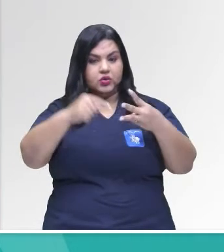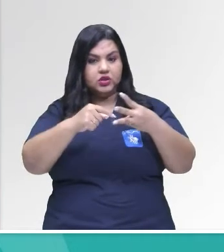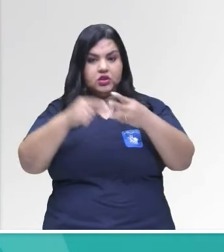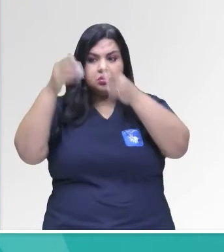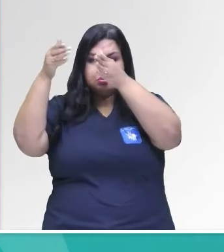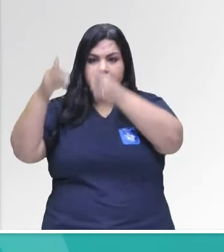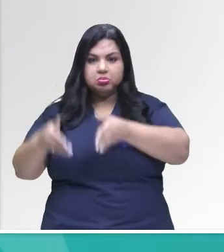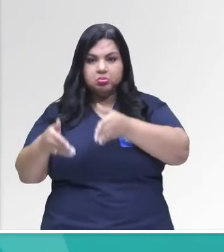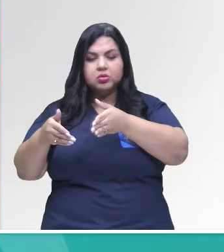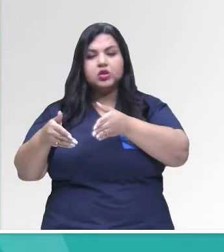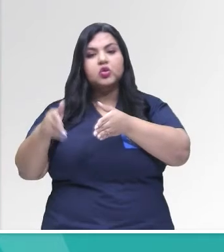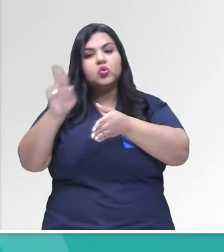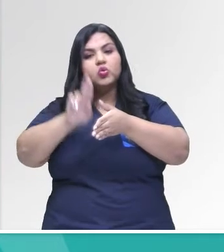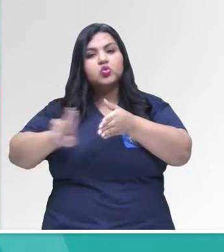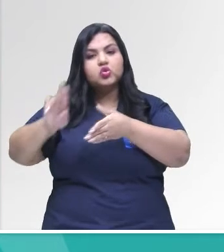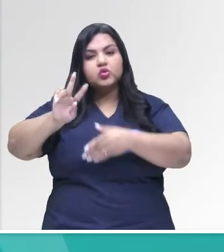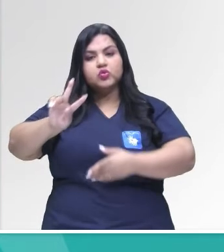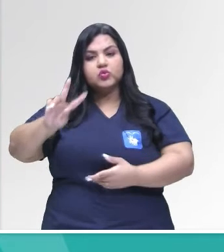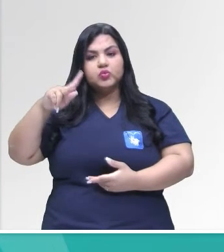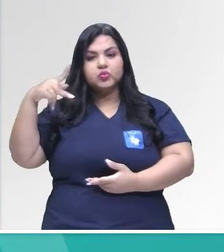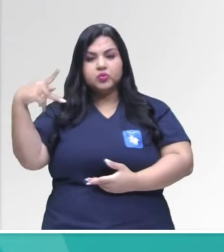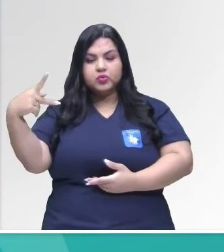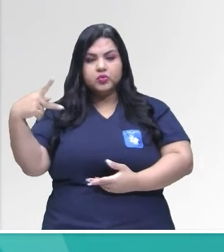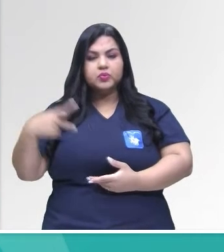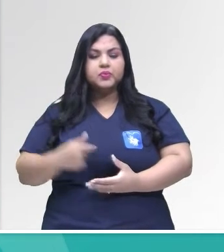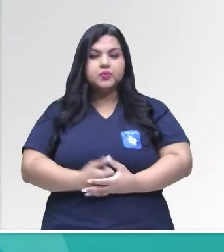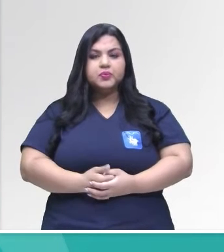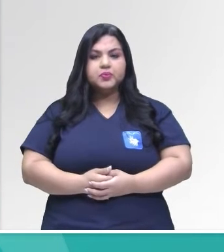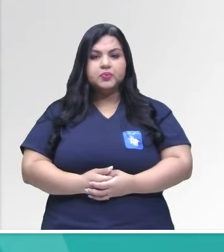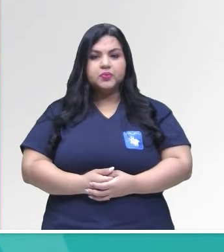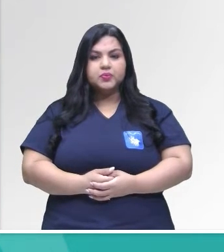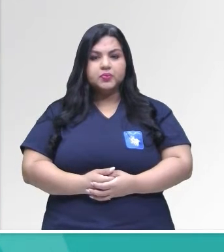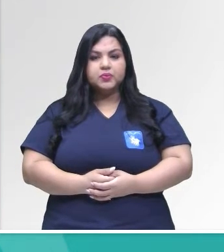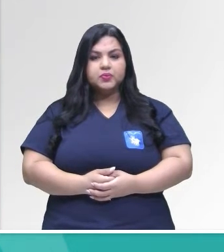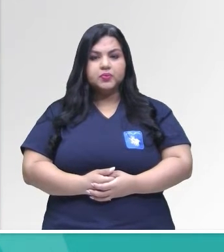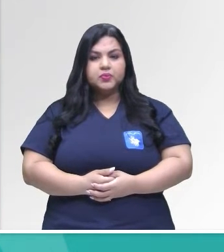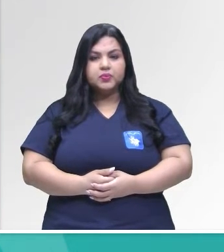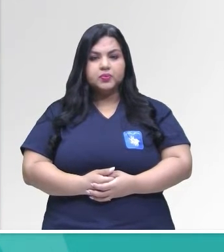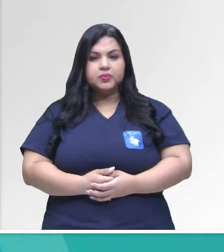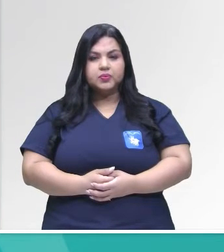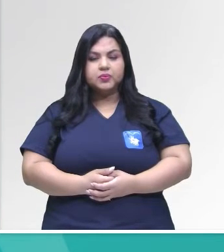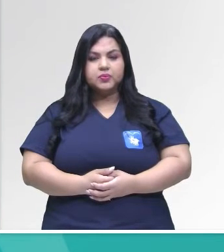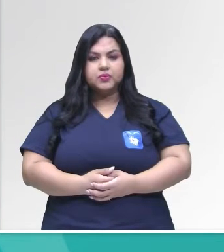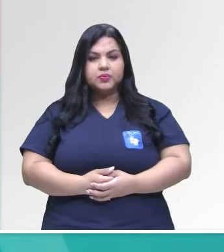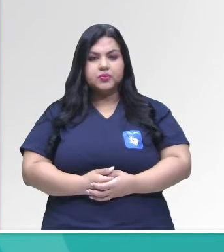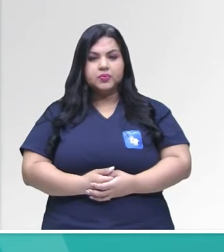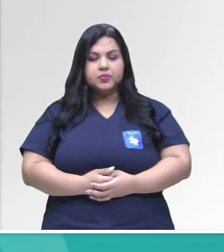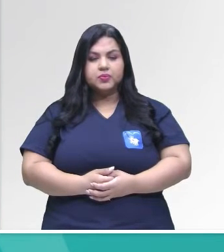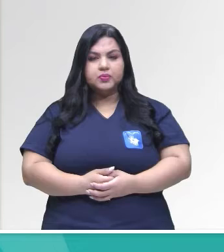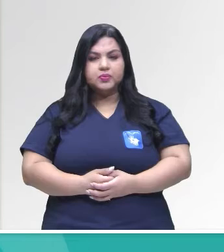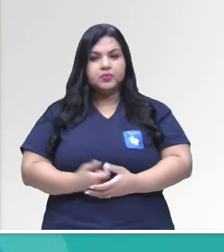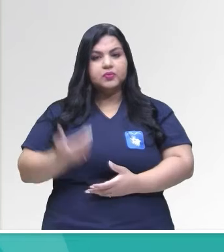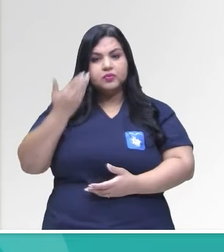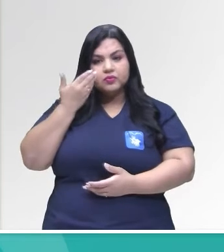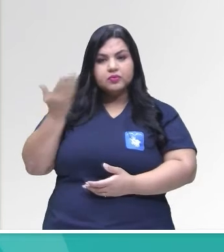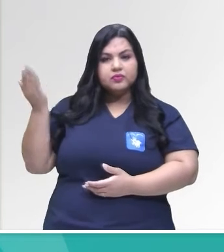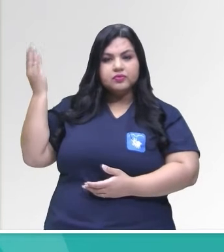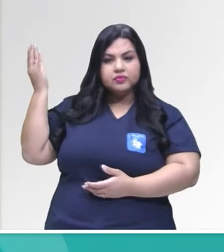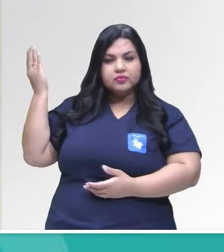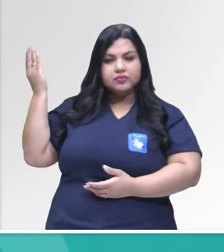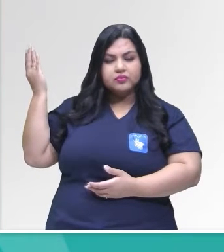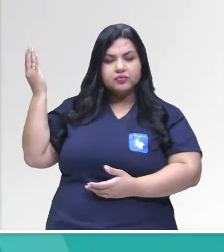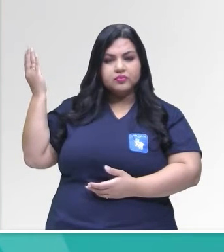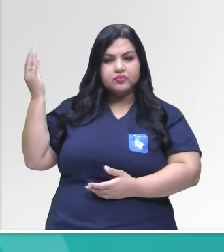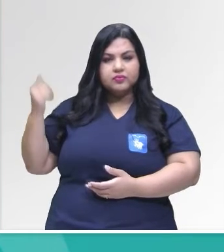usar com a voz passiva, tá bom? Aqui no caso é o been, been. Então, be, was,